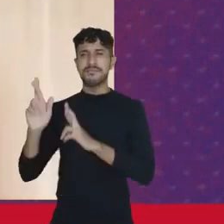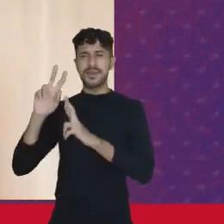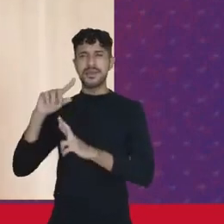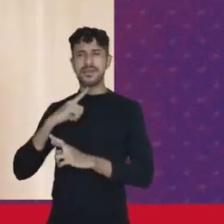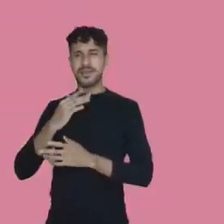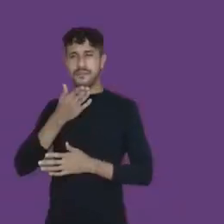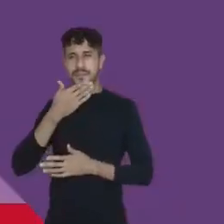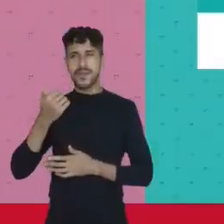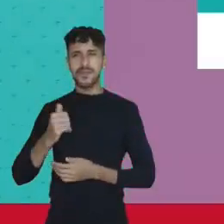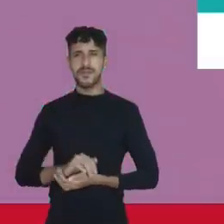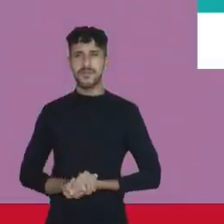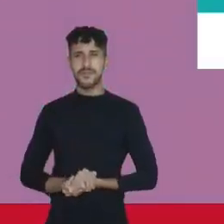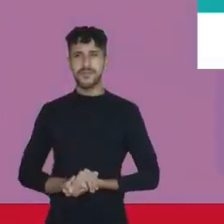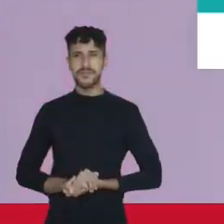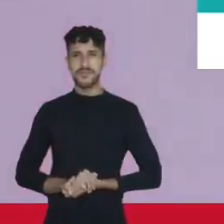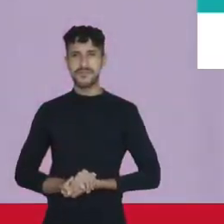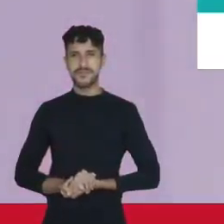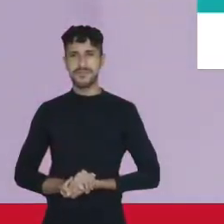tempos melhores virão.